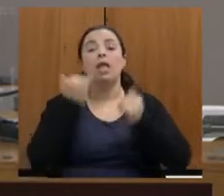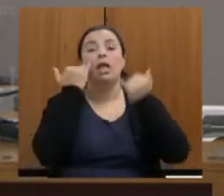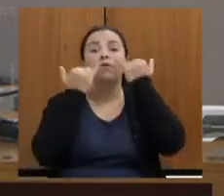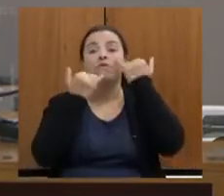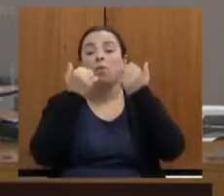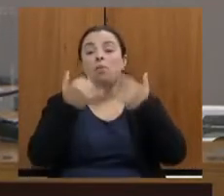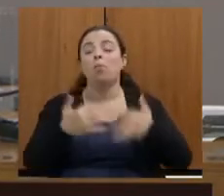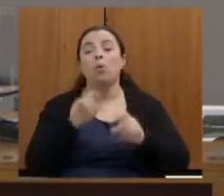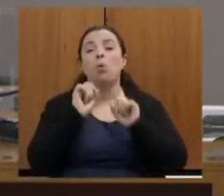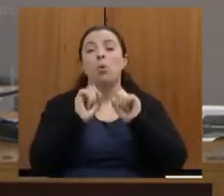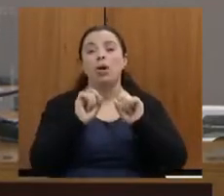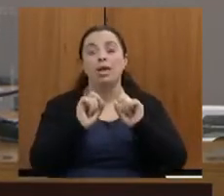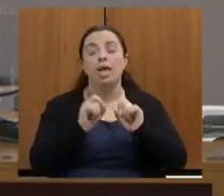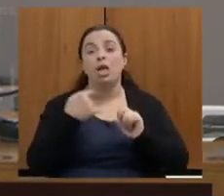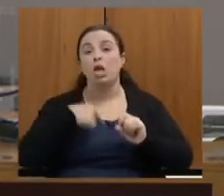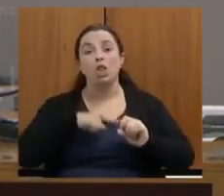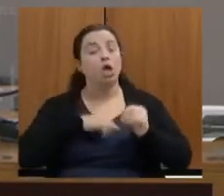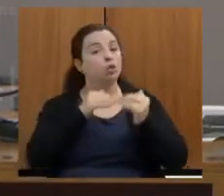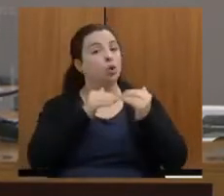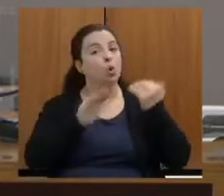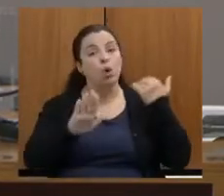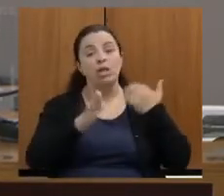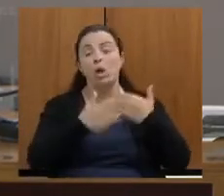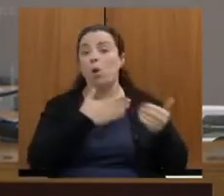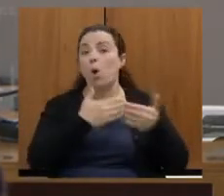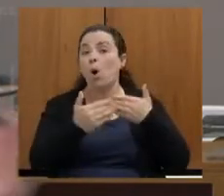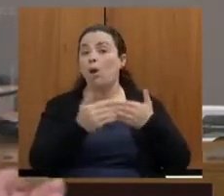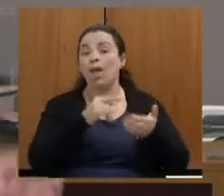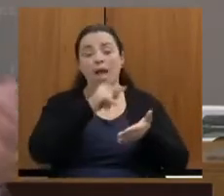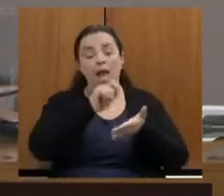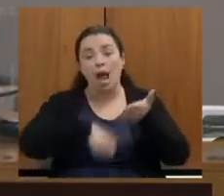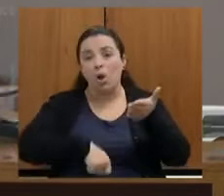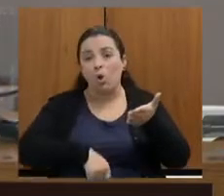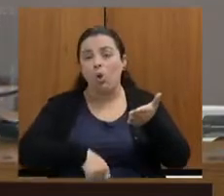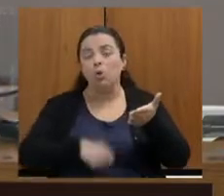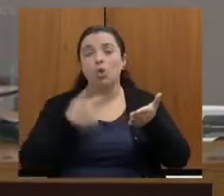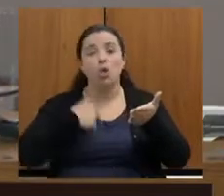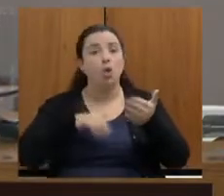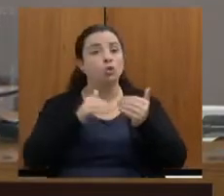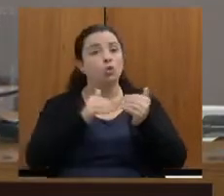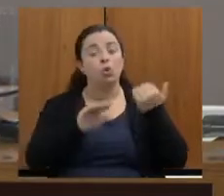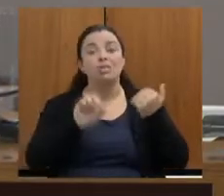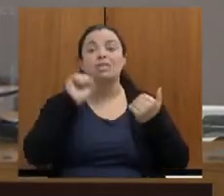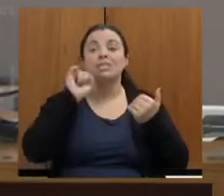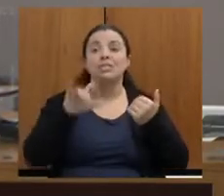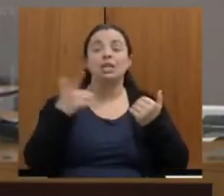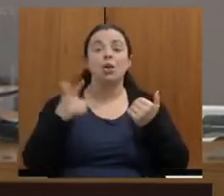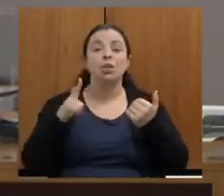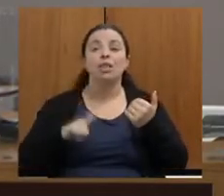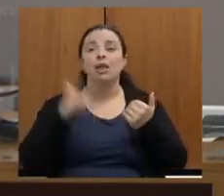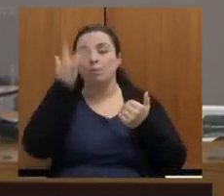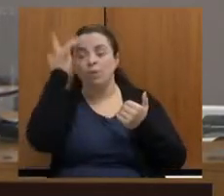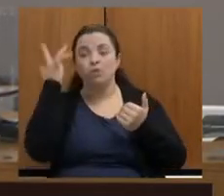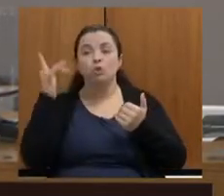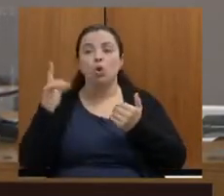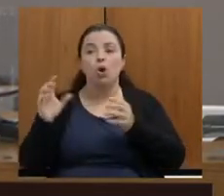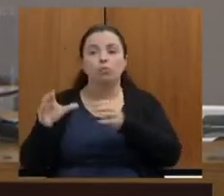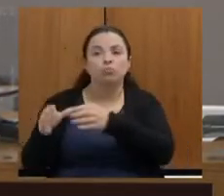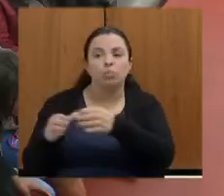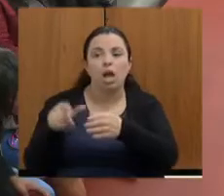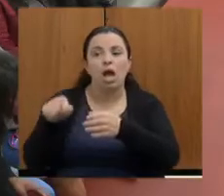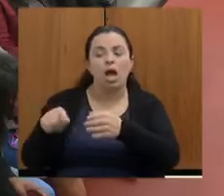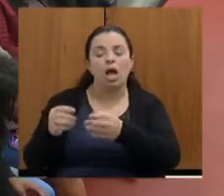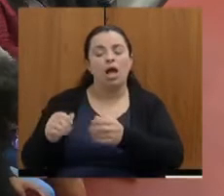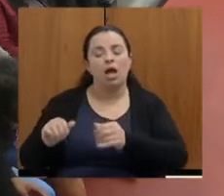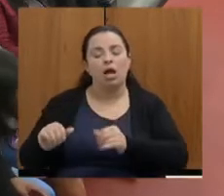da devolutiva do que eles conversaram com as empresas aos atingidos e aos paraísos para o pagamento Incluindo